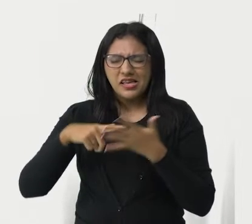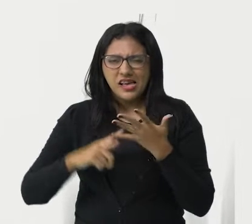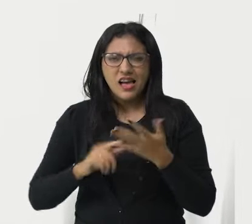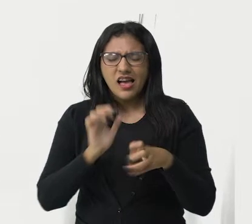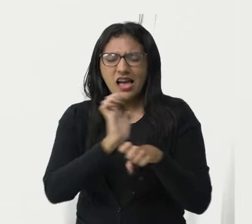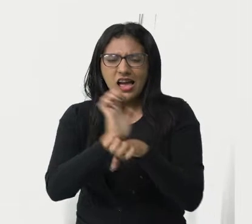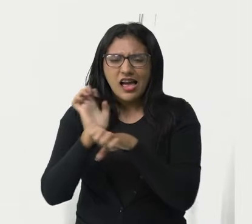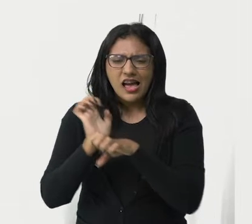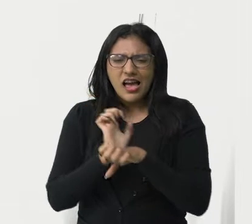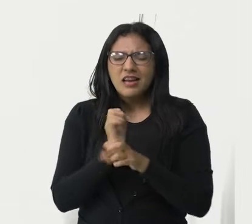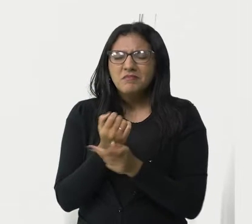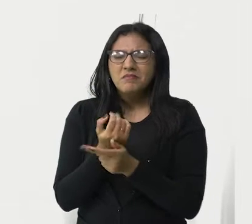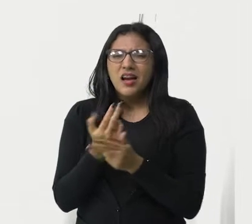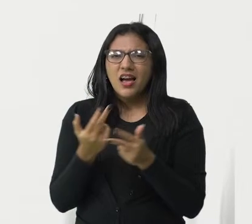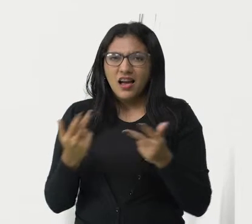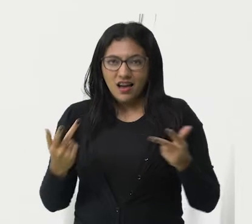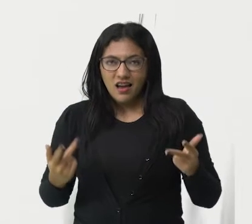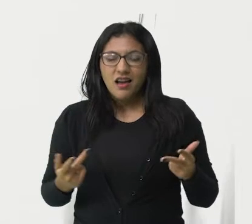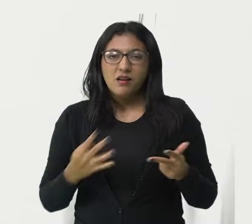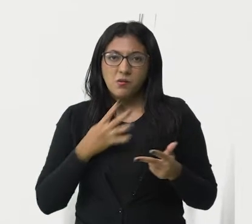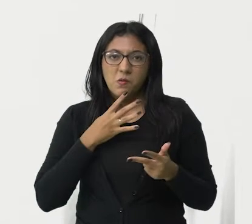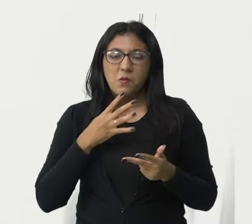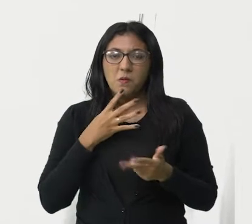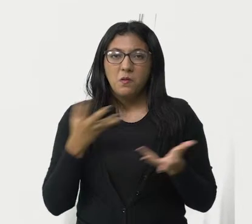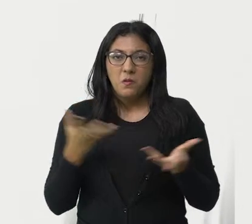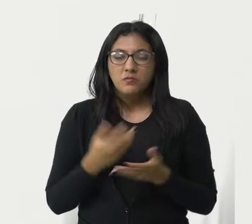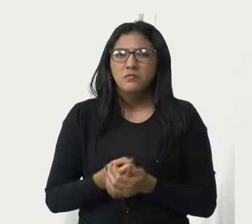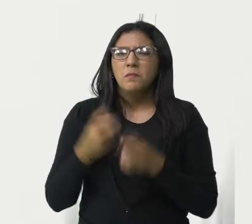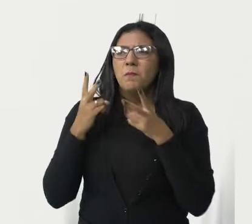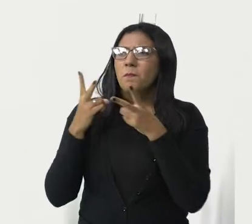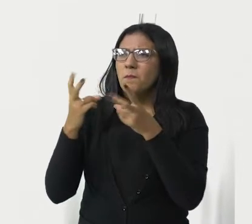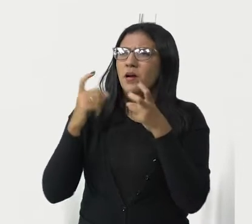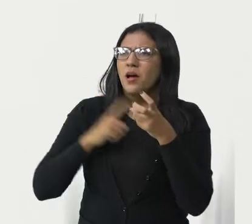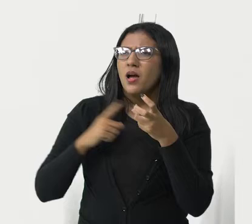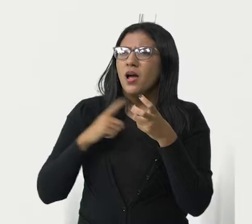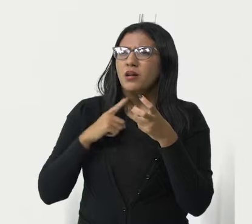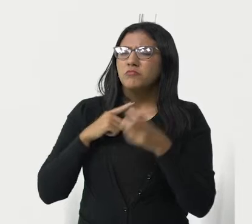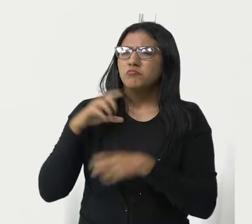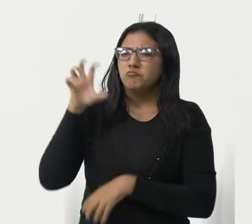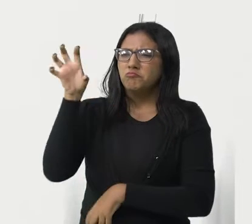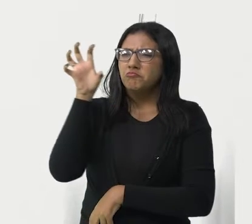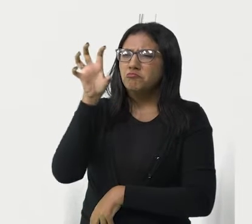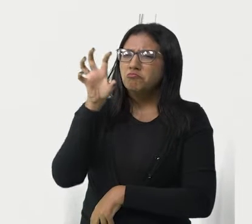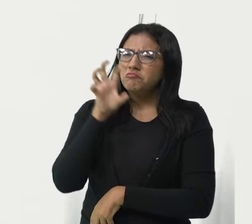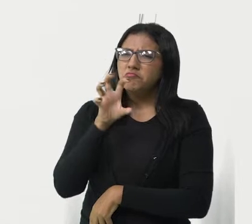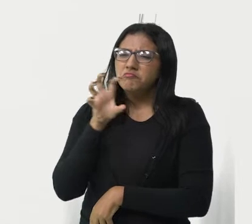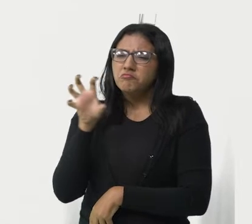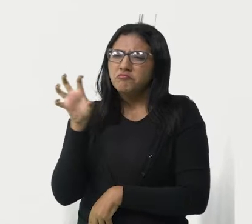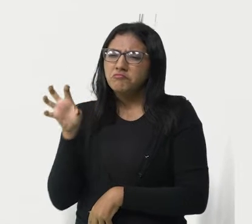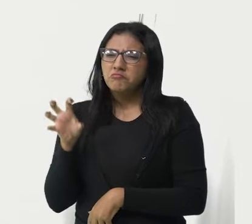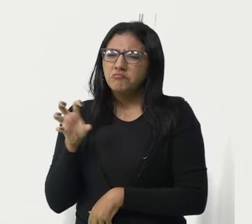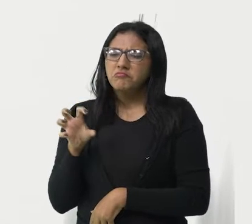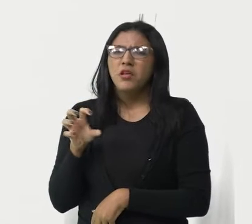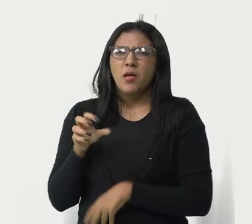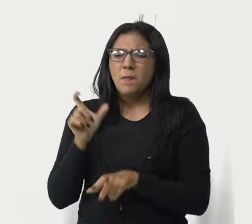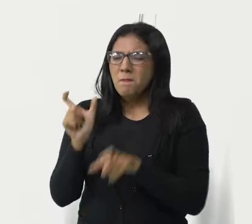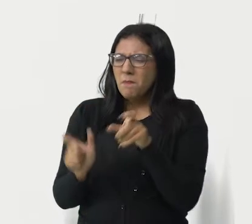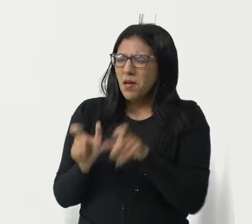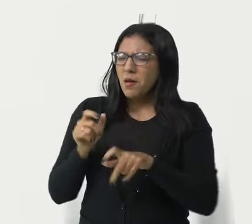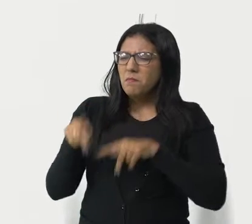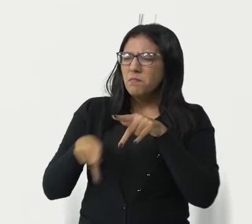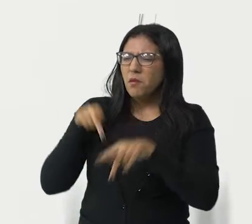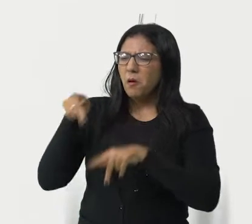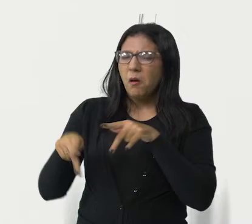tá, gente? Então, a gente verifica que todas essas regiões, elas começam, né, a ser mais habitadas, a ser